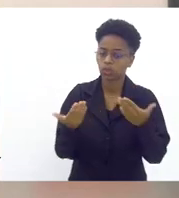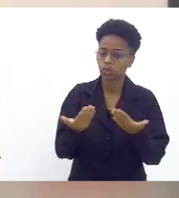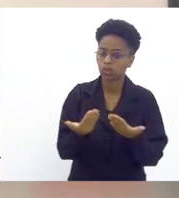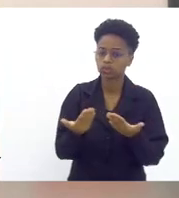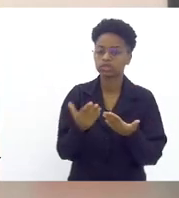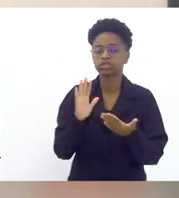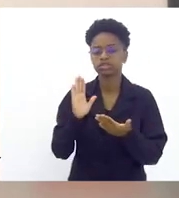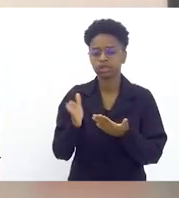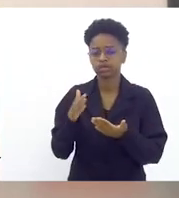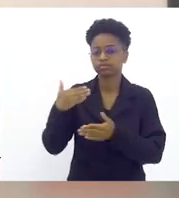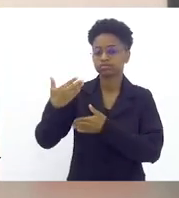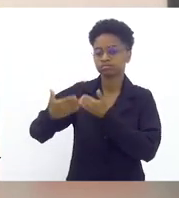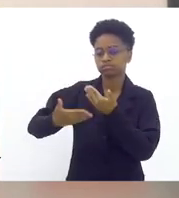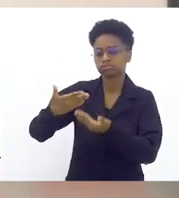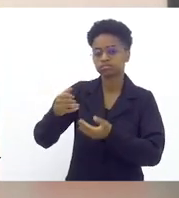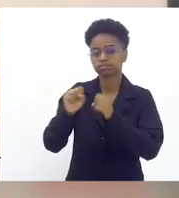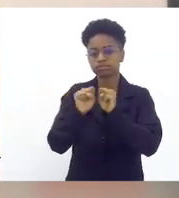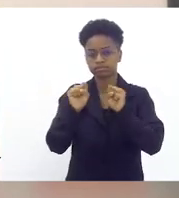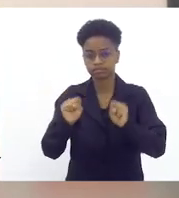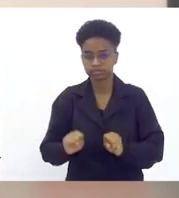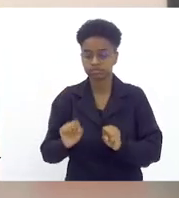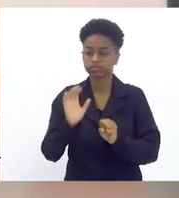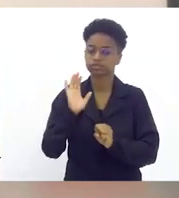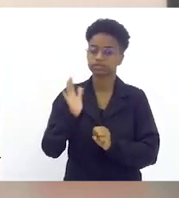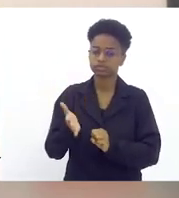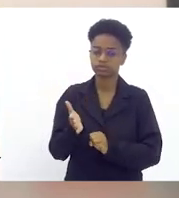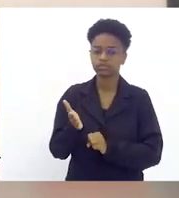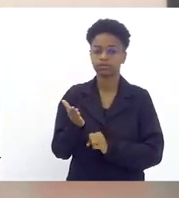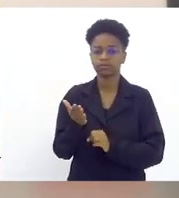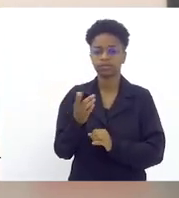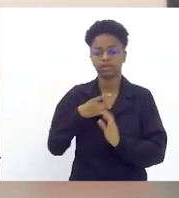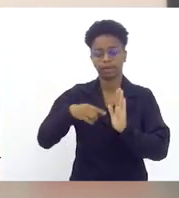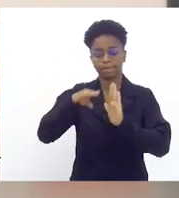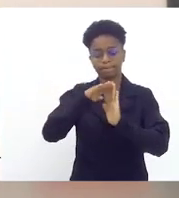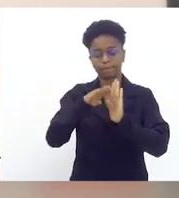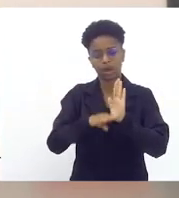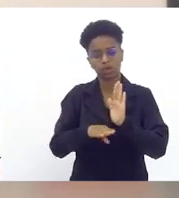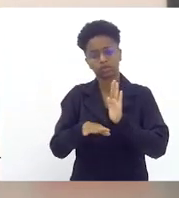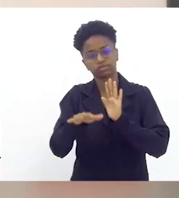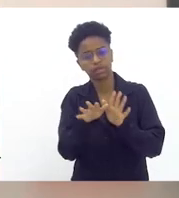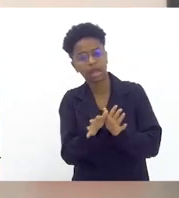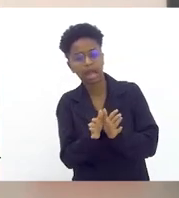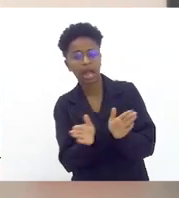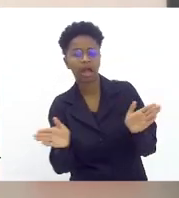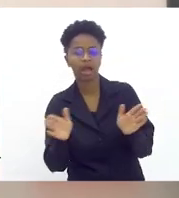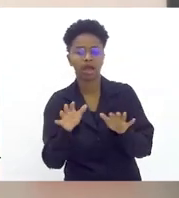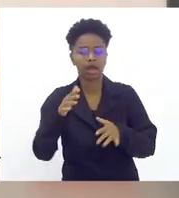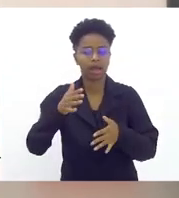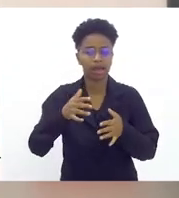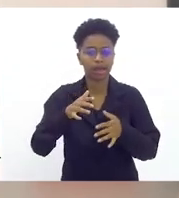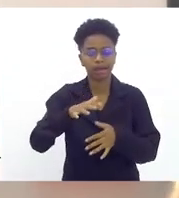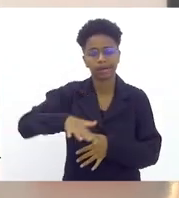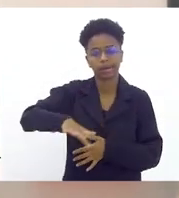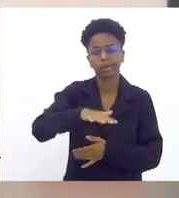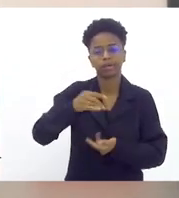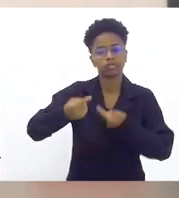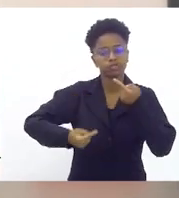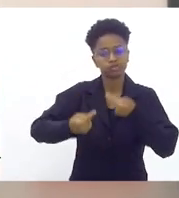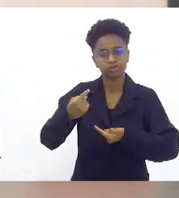já desenvolvem um sistema e já desenvolvem uma pauta muito mais ampla, né, uma discussão, já